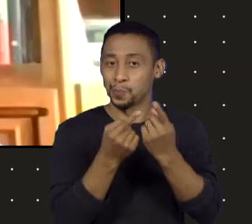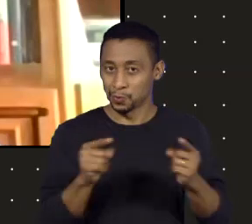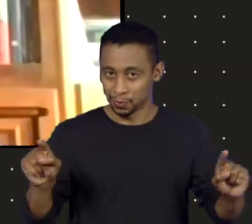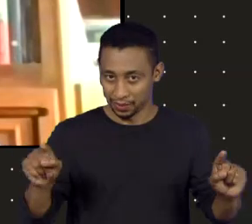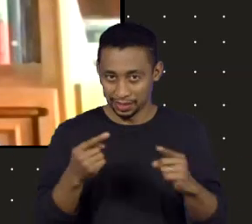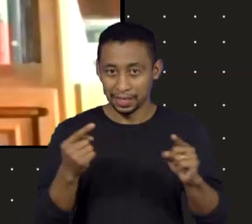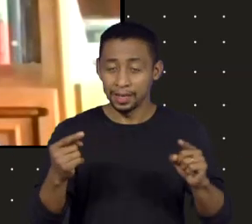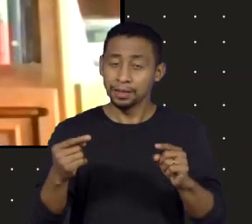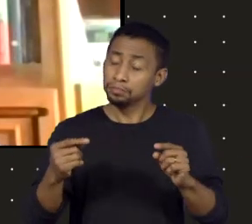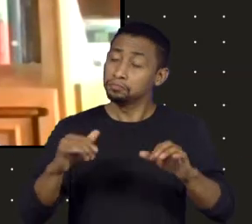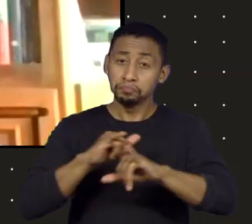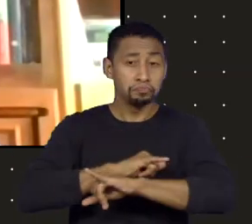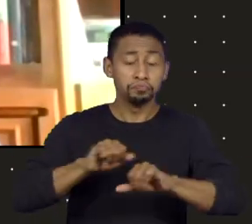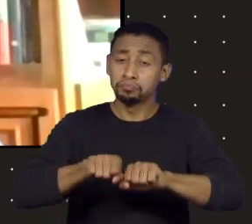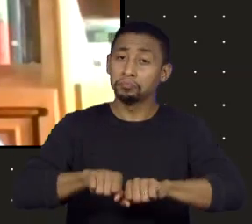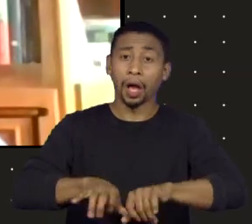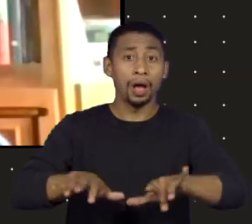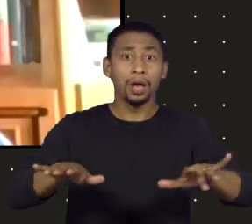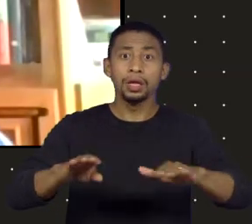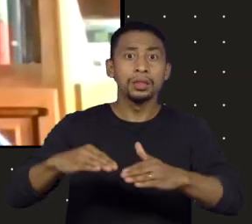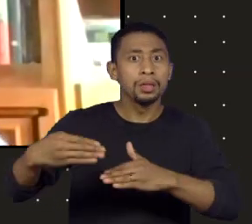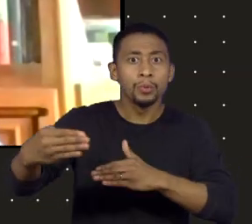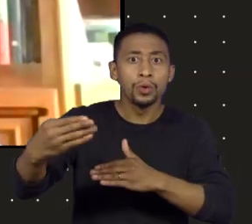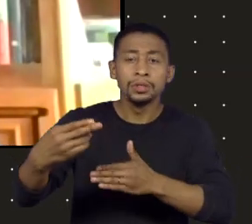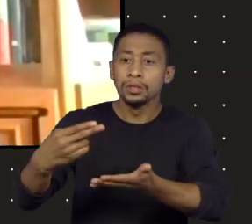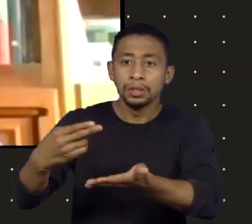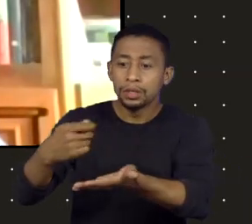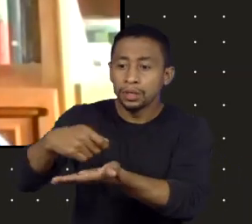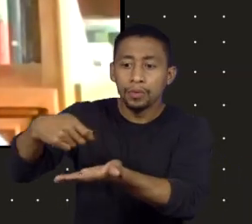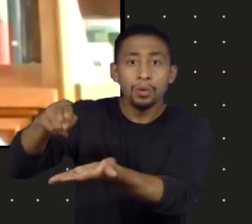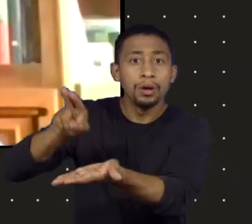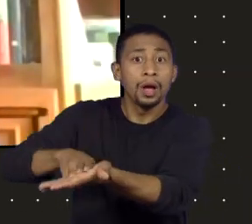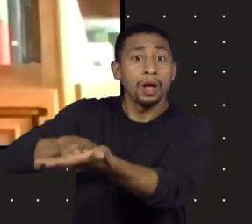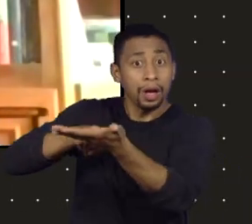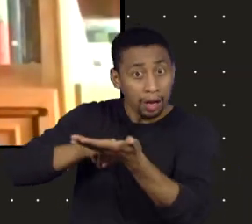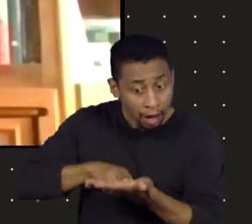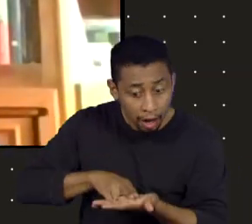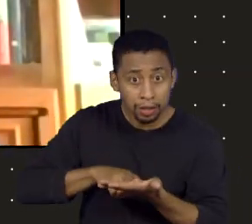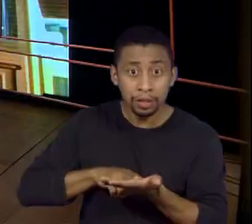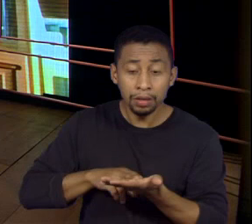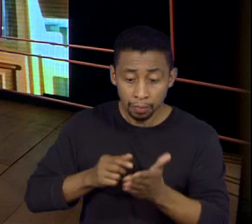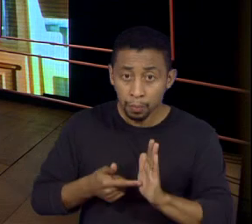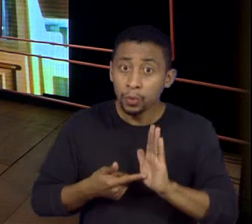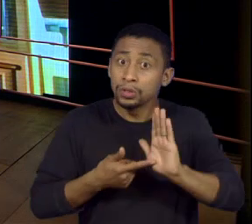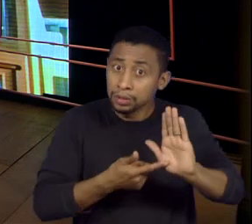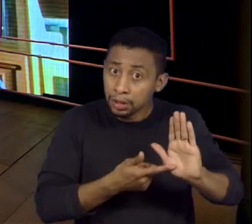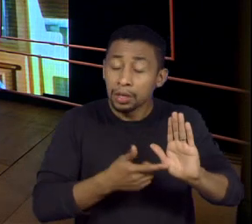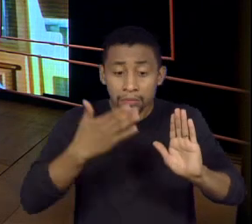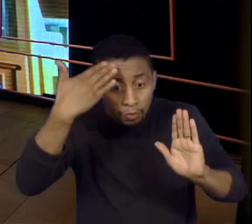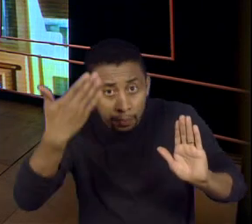recebemos uma carta de reconhecimento de contribuição à humanidade, né, pelo trabalho. A